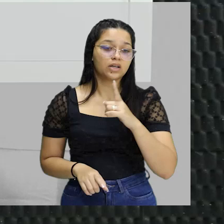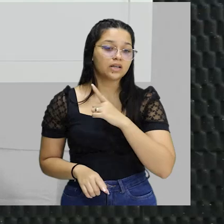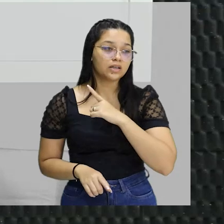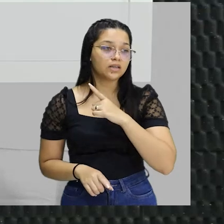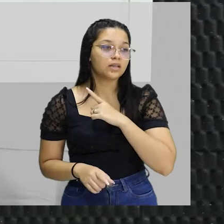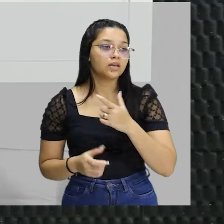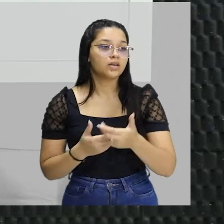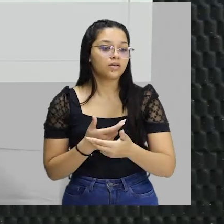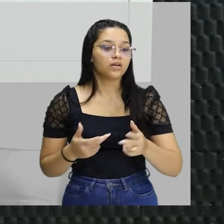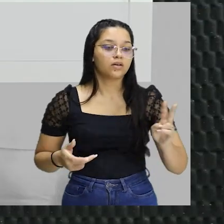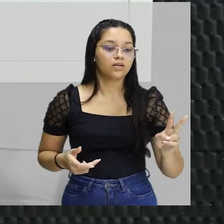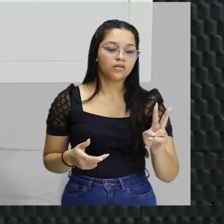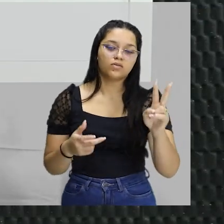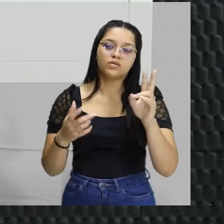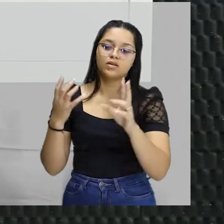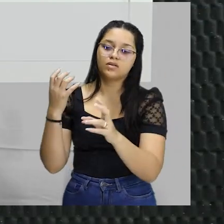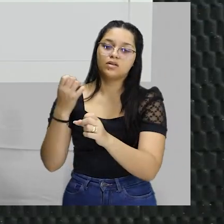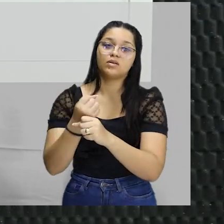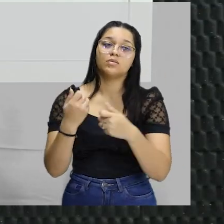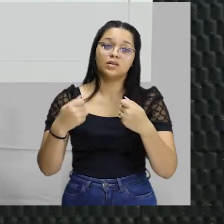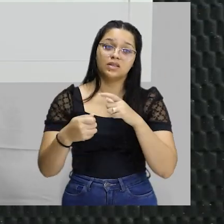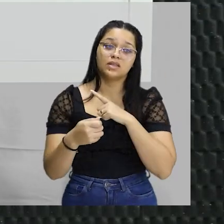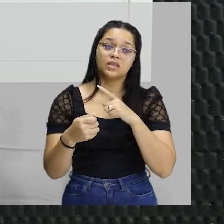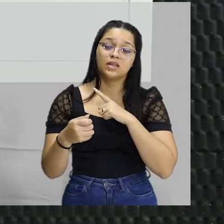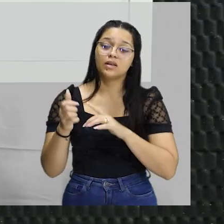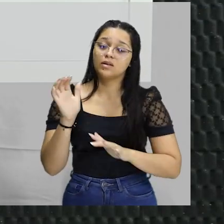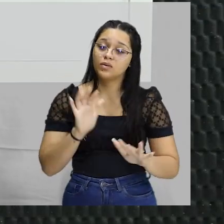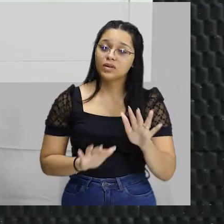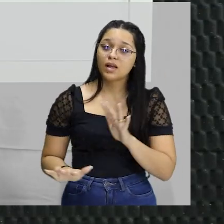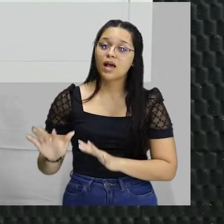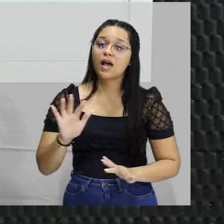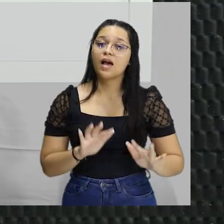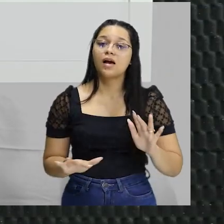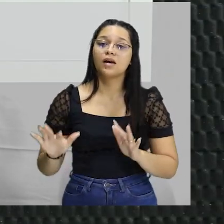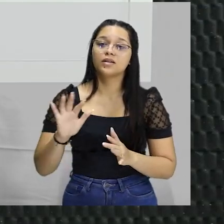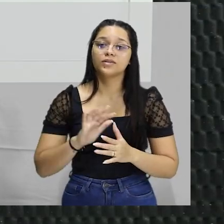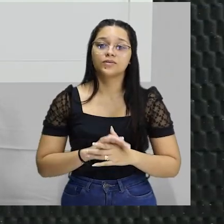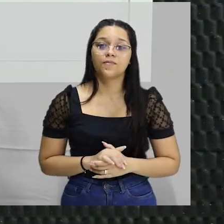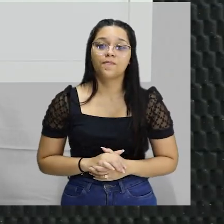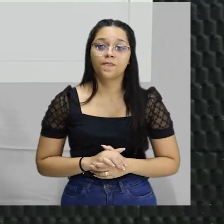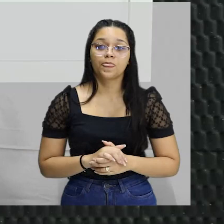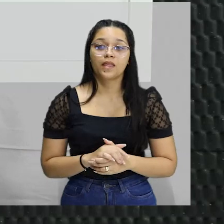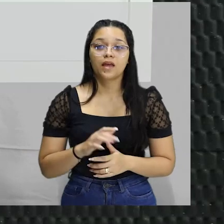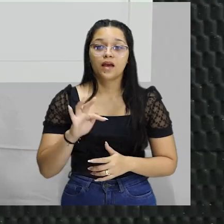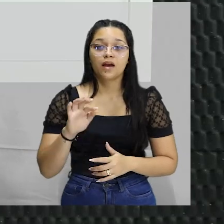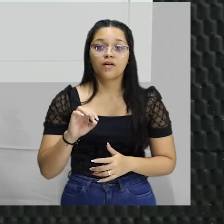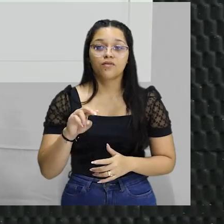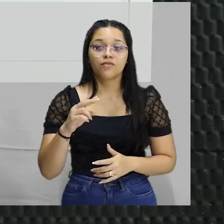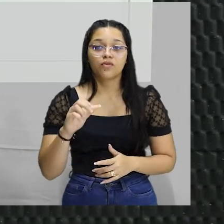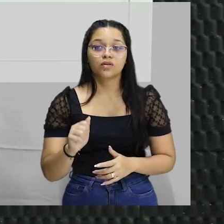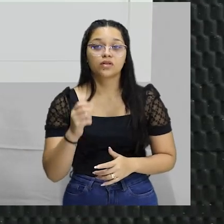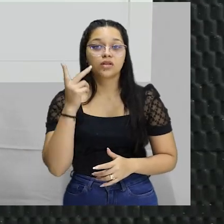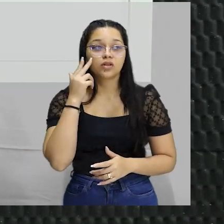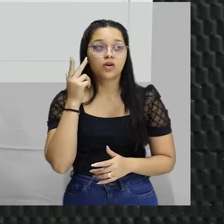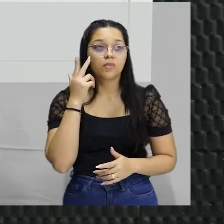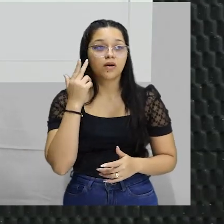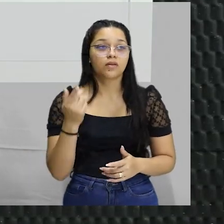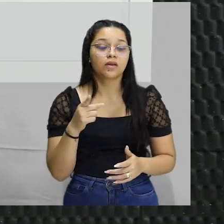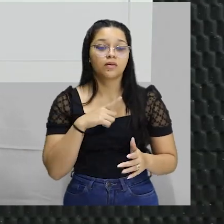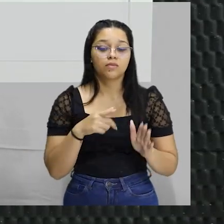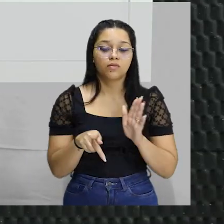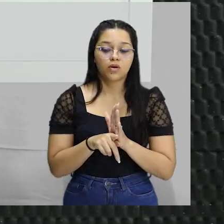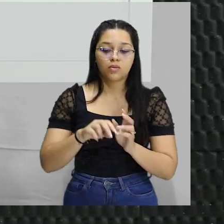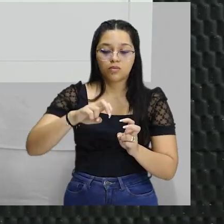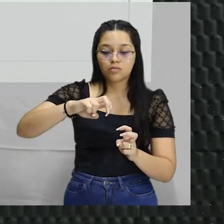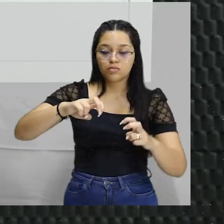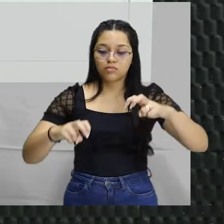ali os nossos resultados. Tem que ter cuidado, tá ok? A força normal aqui, ó, ela está em cima do apoio.